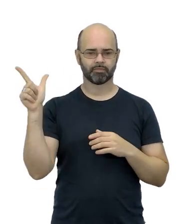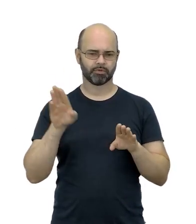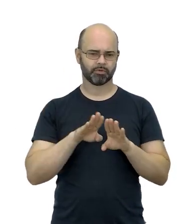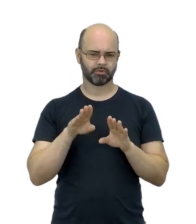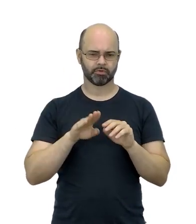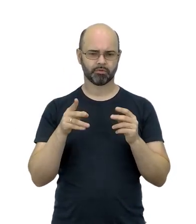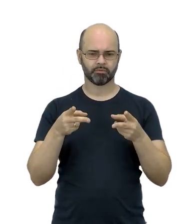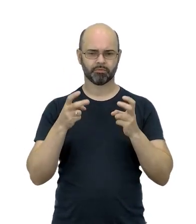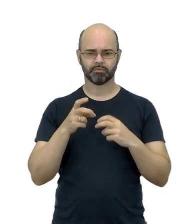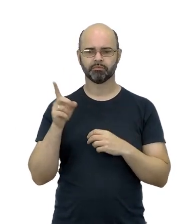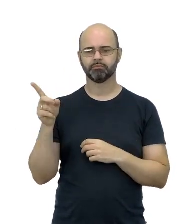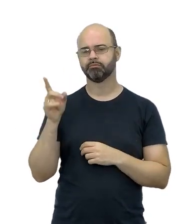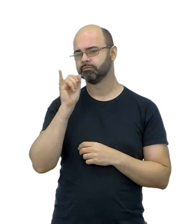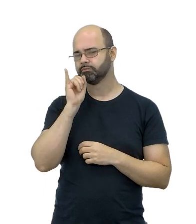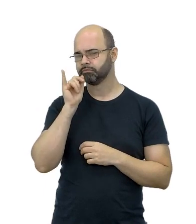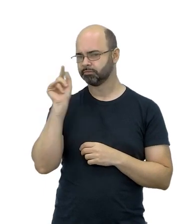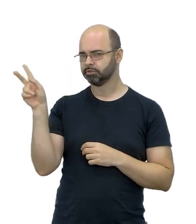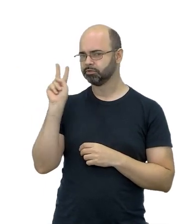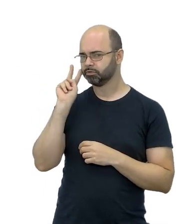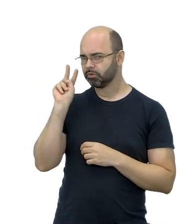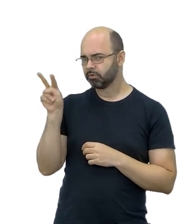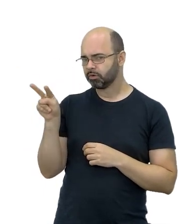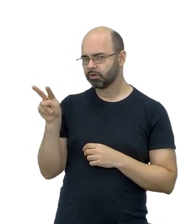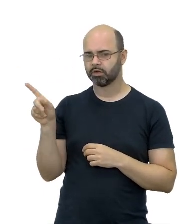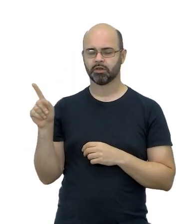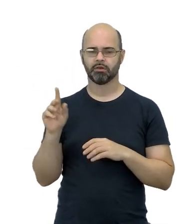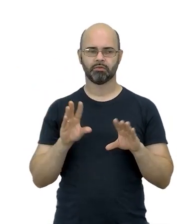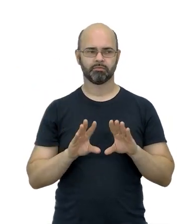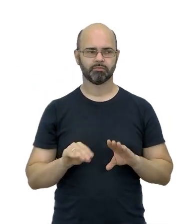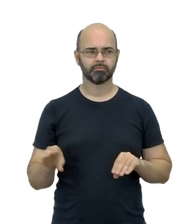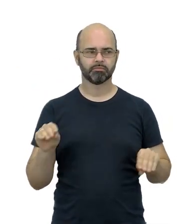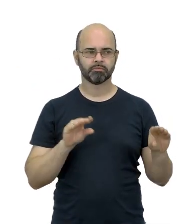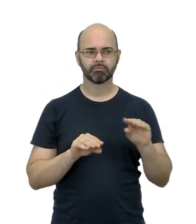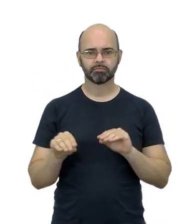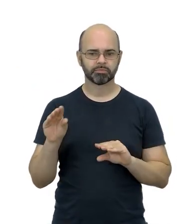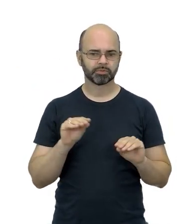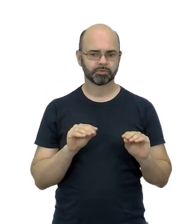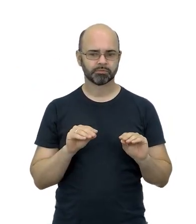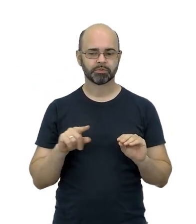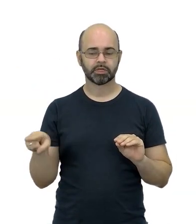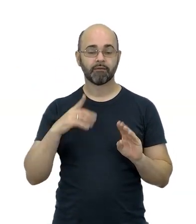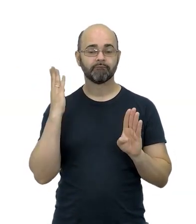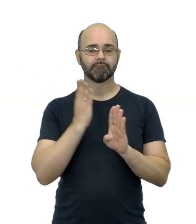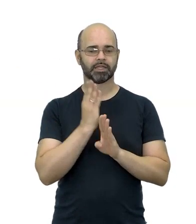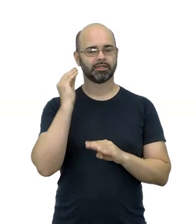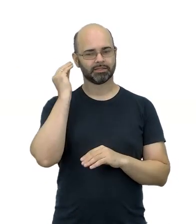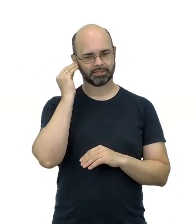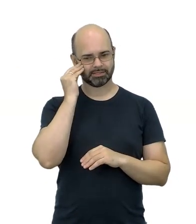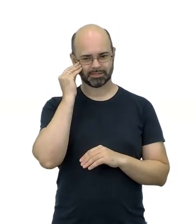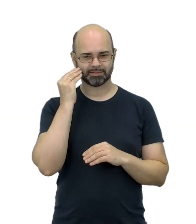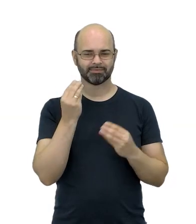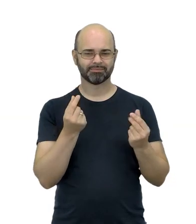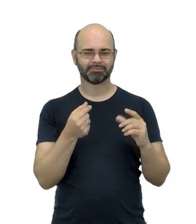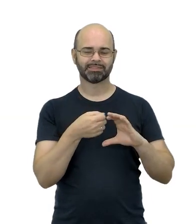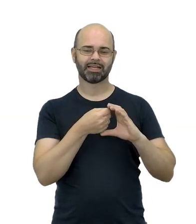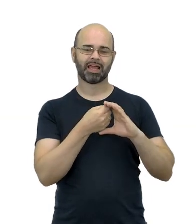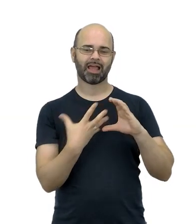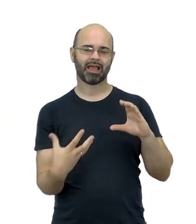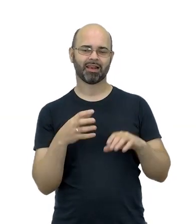são apresentadas. Eles vão olhar, vão manipular e vão tentar descobrir algumas dessas